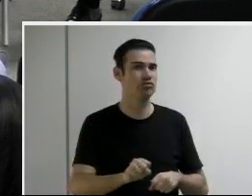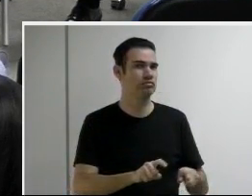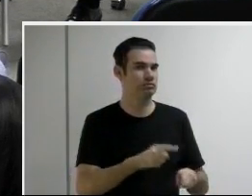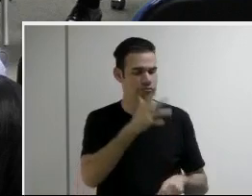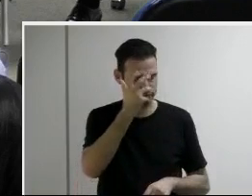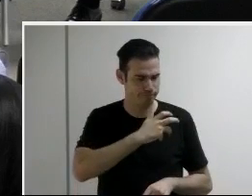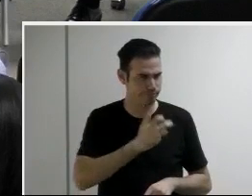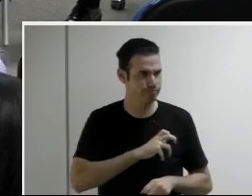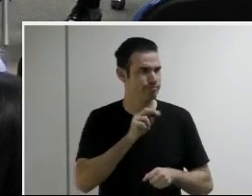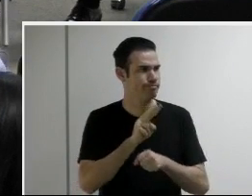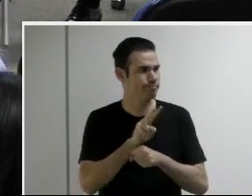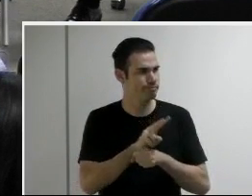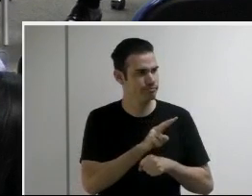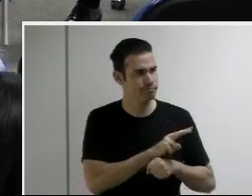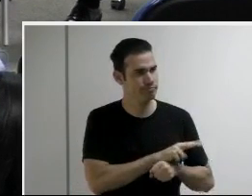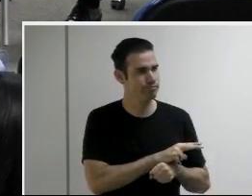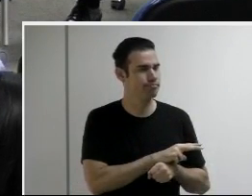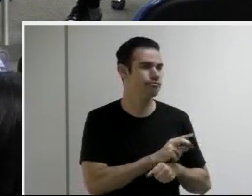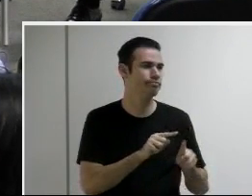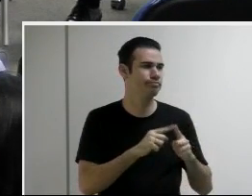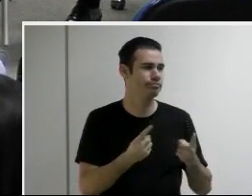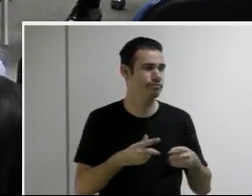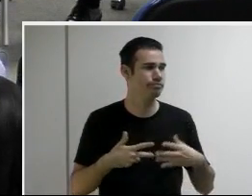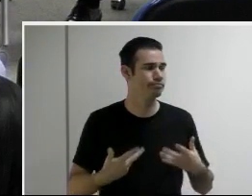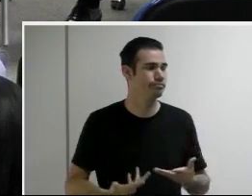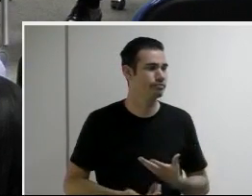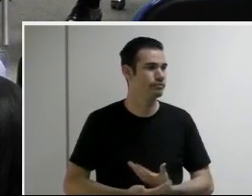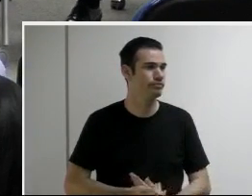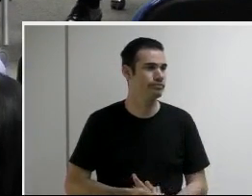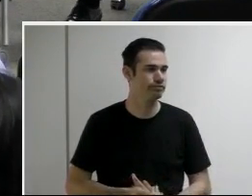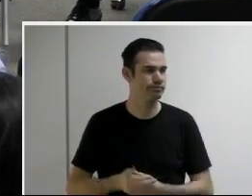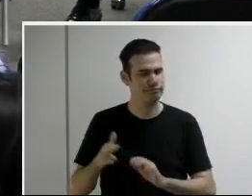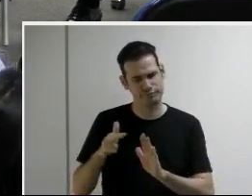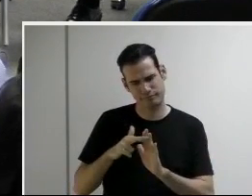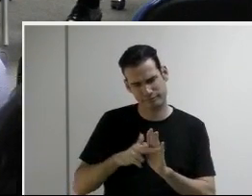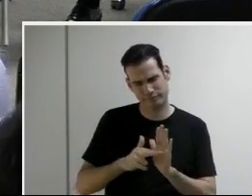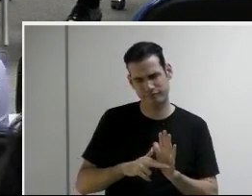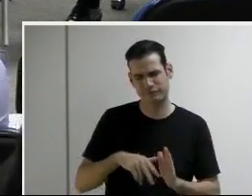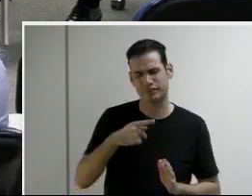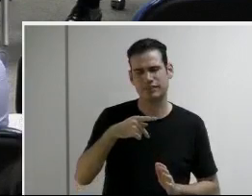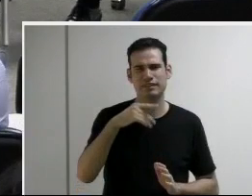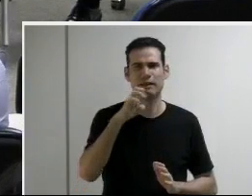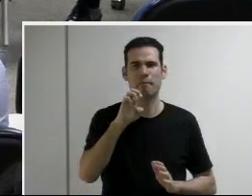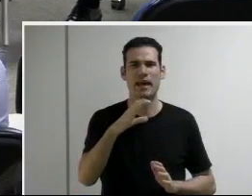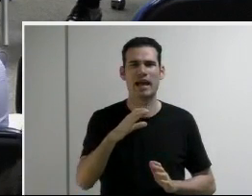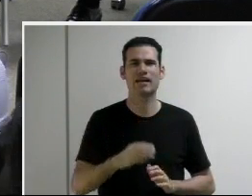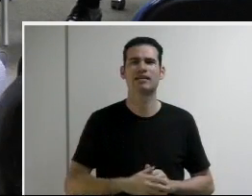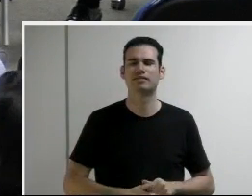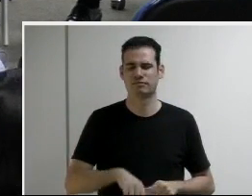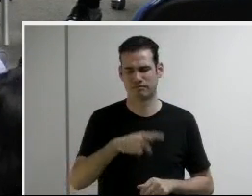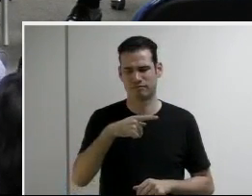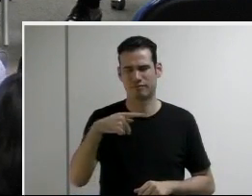que não é cultural, muito geográfico. Mas, enfim, as regras da PEC, da GDPR, estão todas refletidas e acho que, de certa